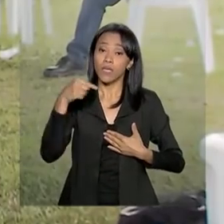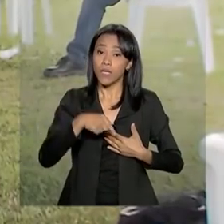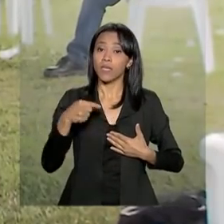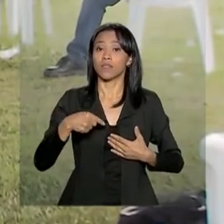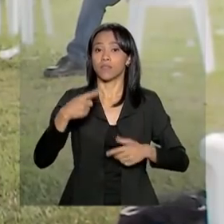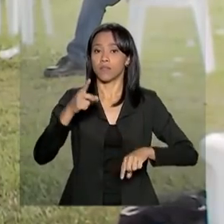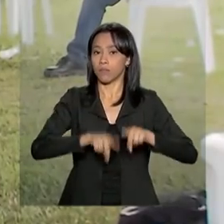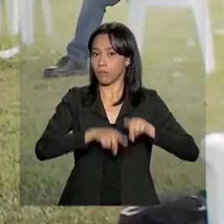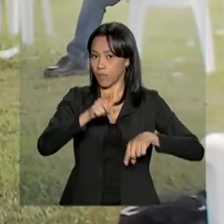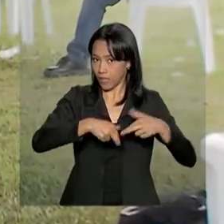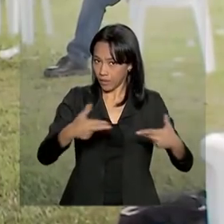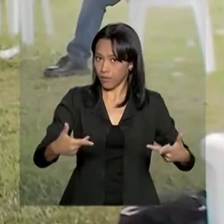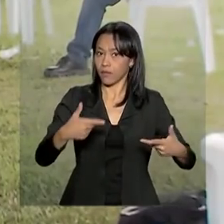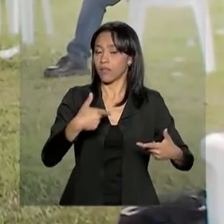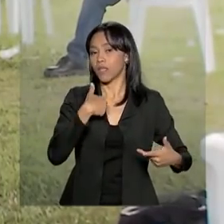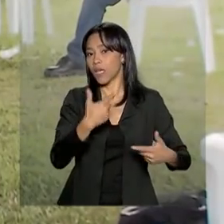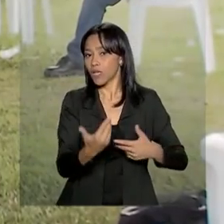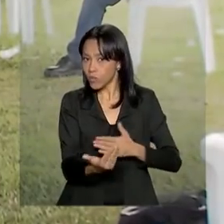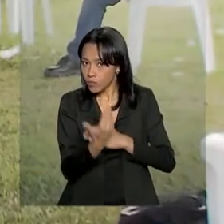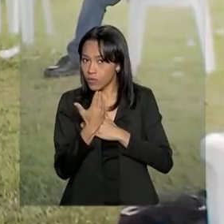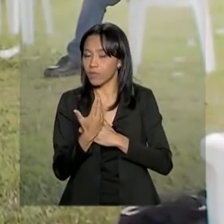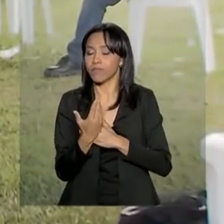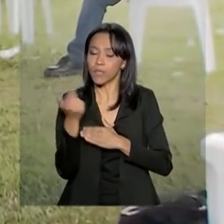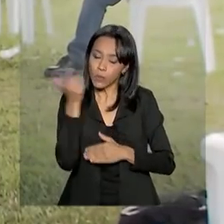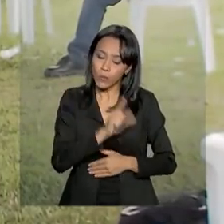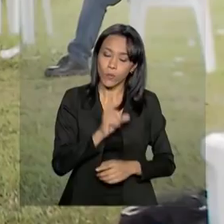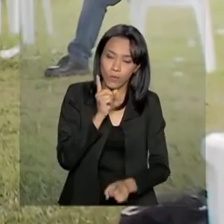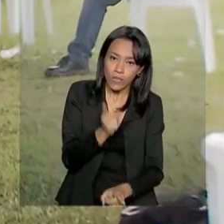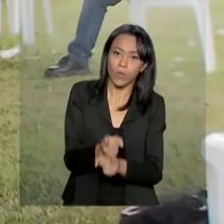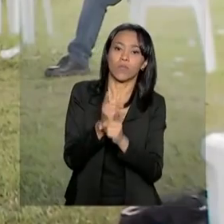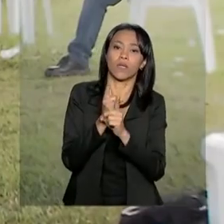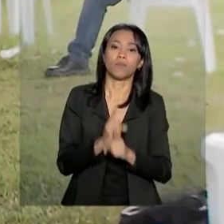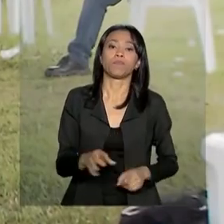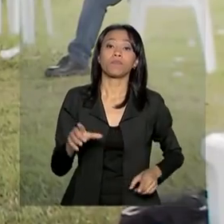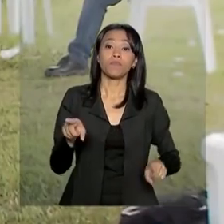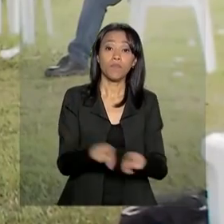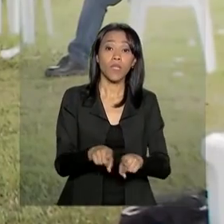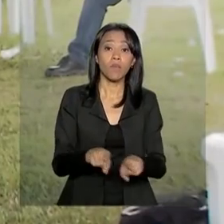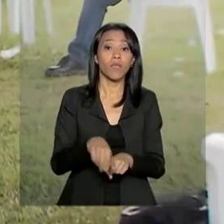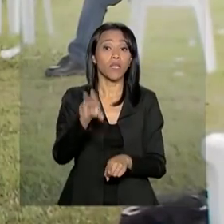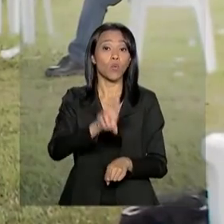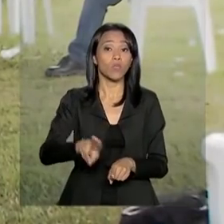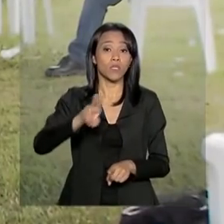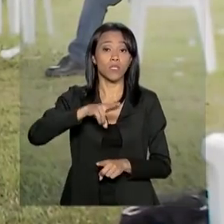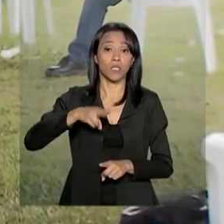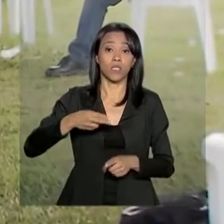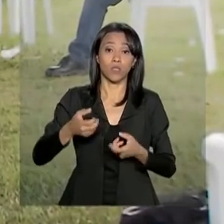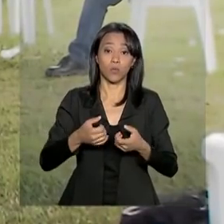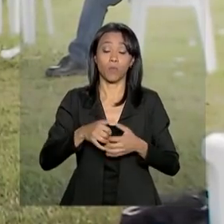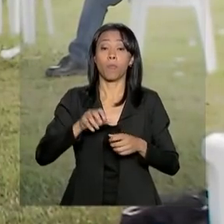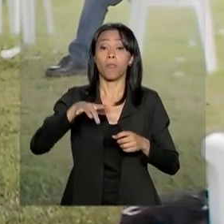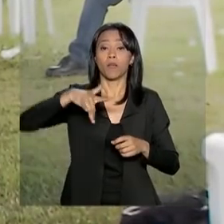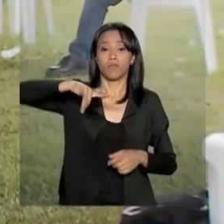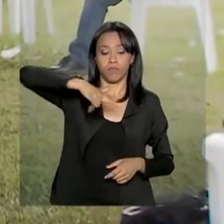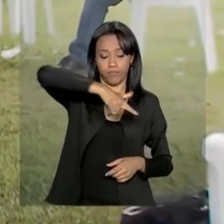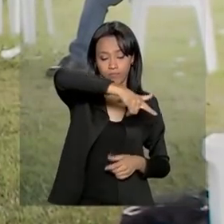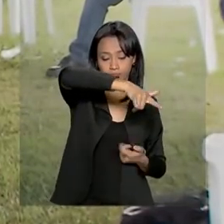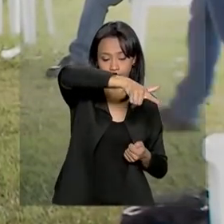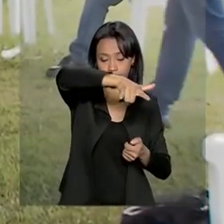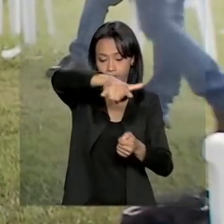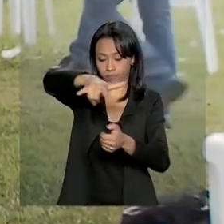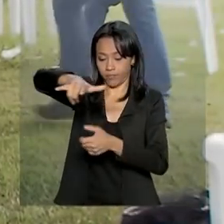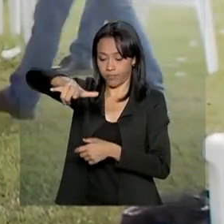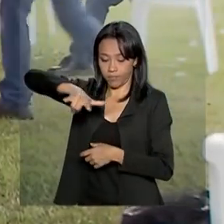sido muito útil para encontrar corpos dessa tragédia. Eles também estão usando, dos israelenses, drones ligados a satélites que estão auxiliando